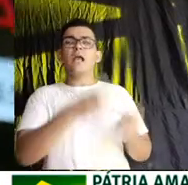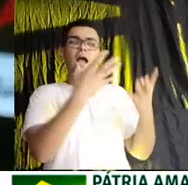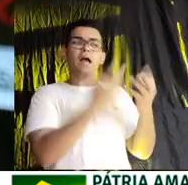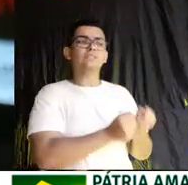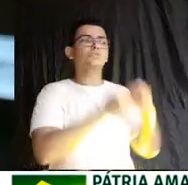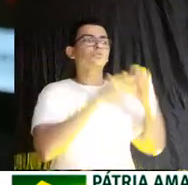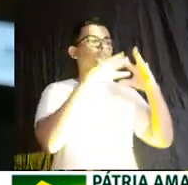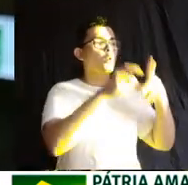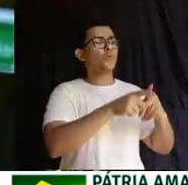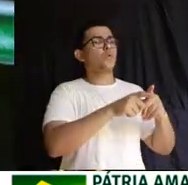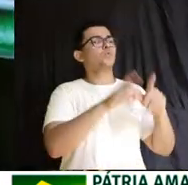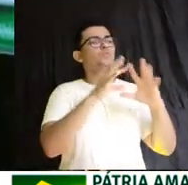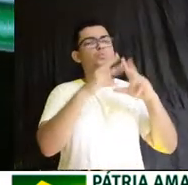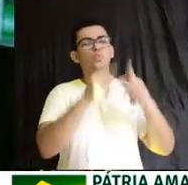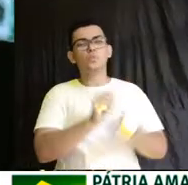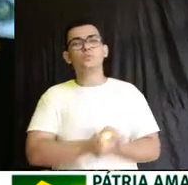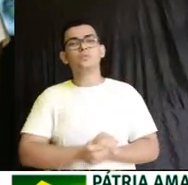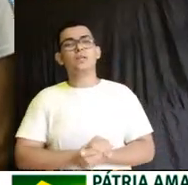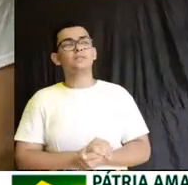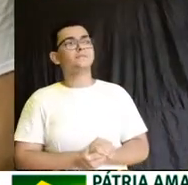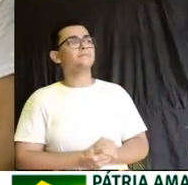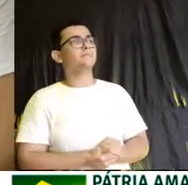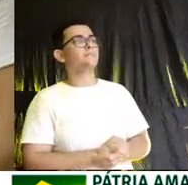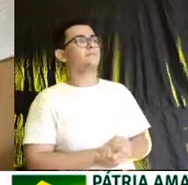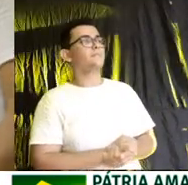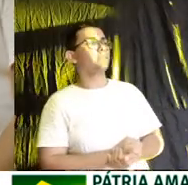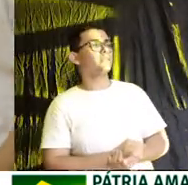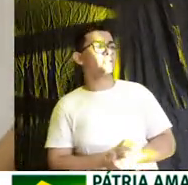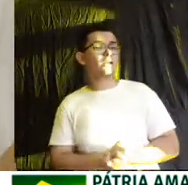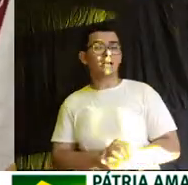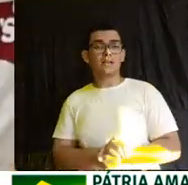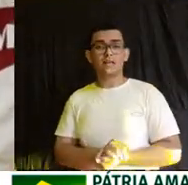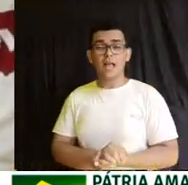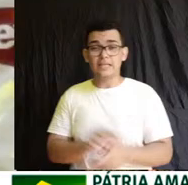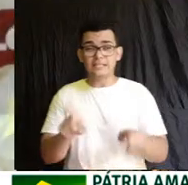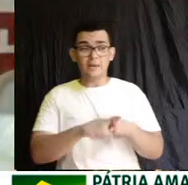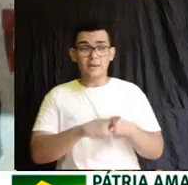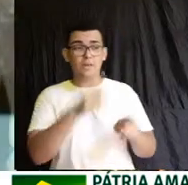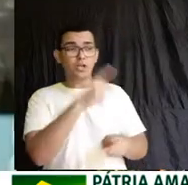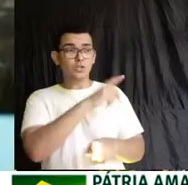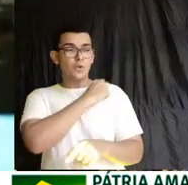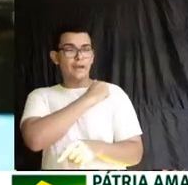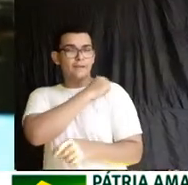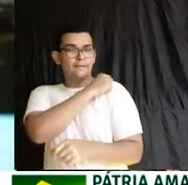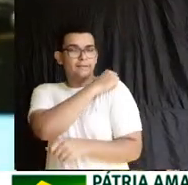Tiro a roupa pra você. E a maior ficção de amor.